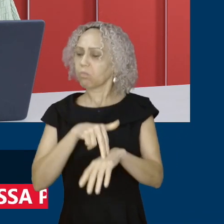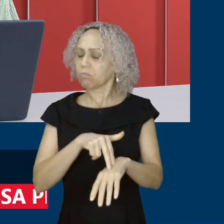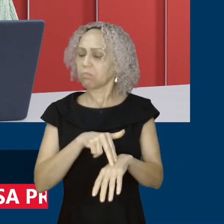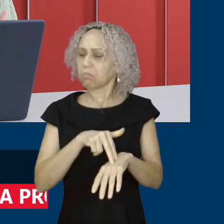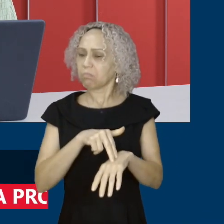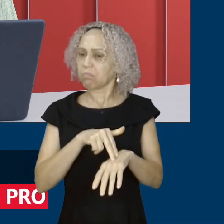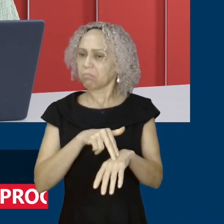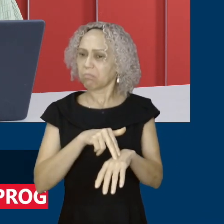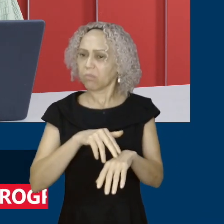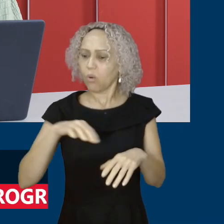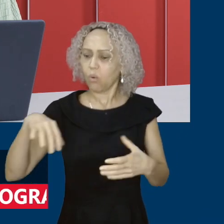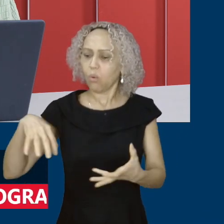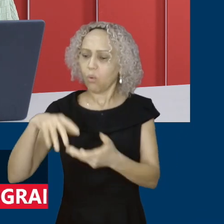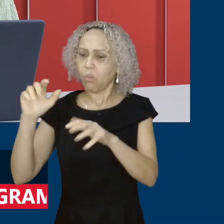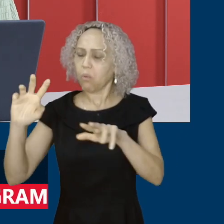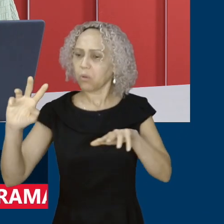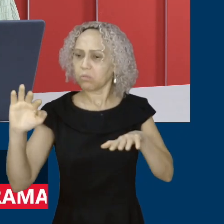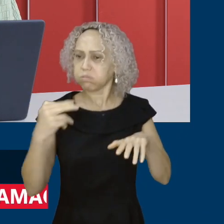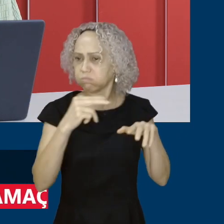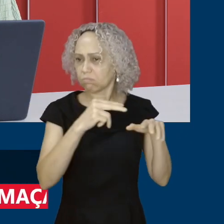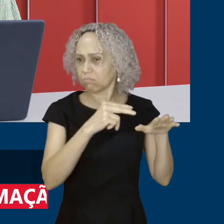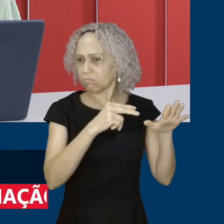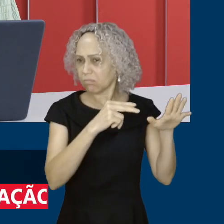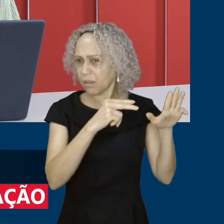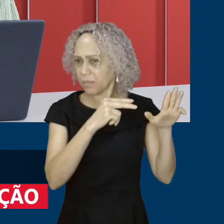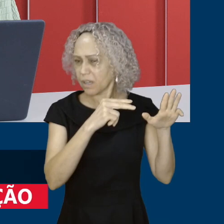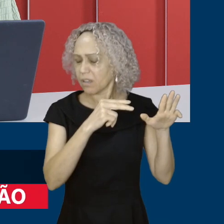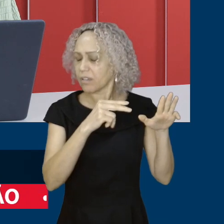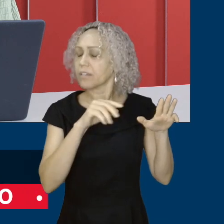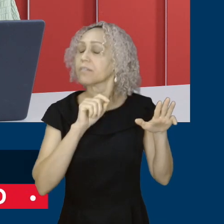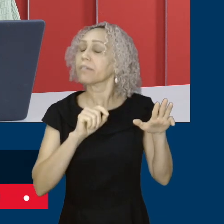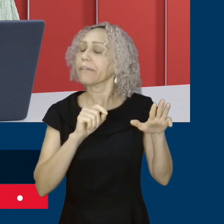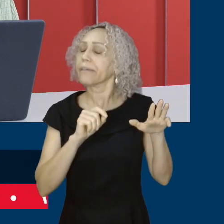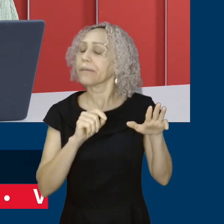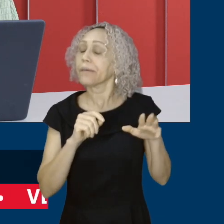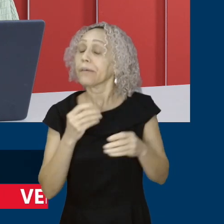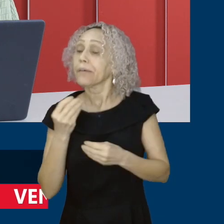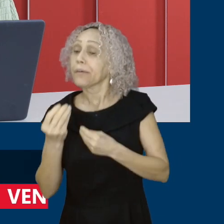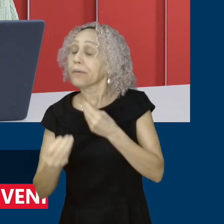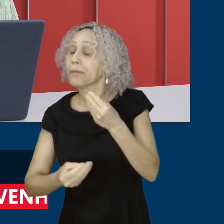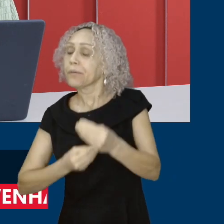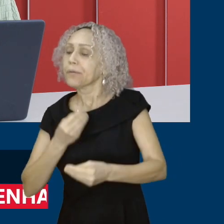do Brasil já mudou, é muito positiva, né? E como é que o PAC pode auxiliar